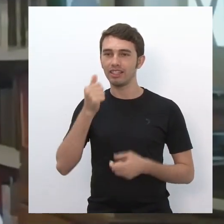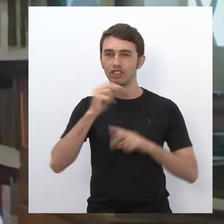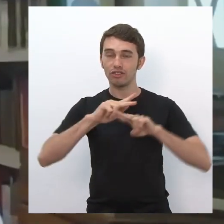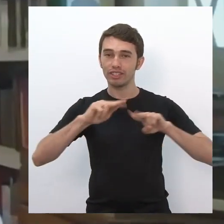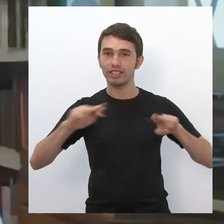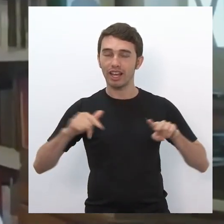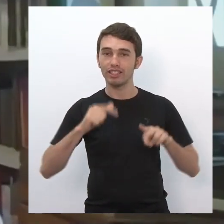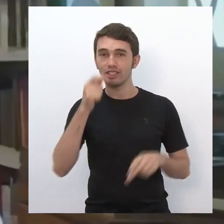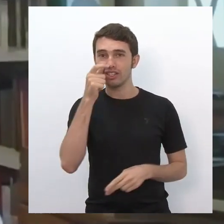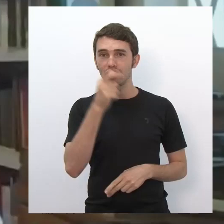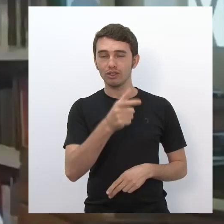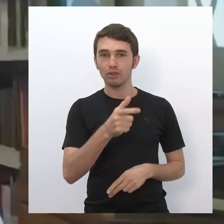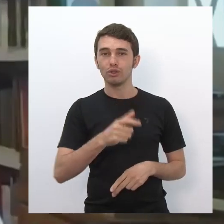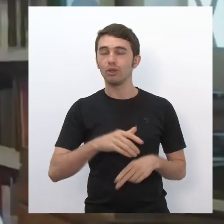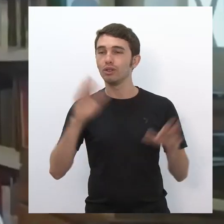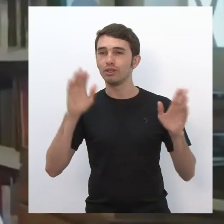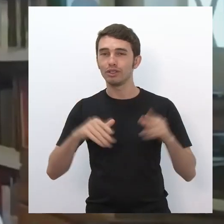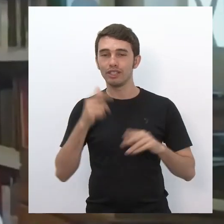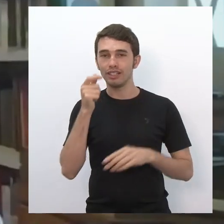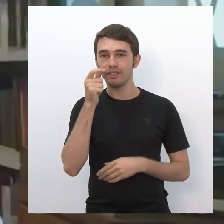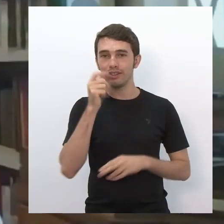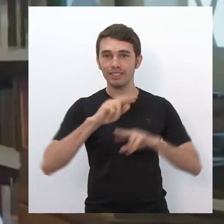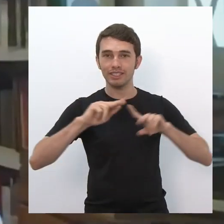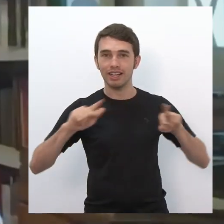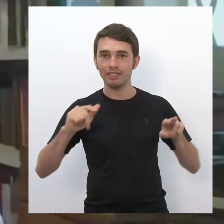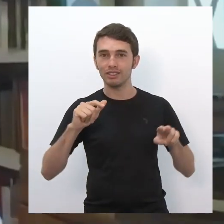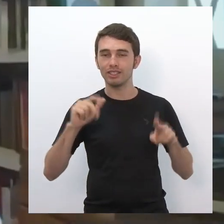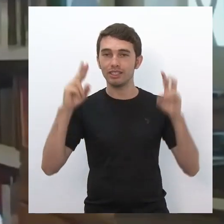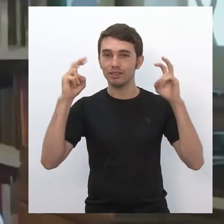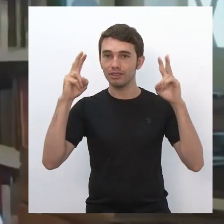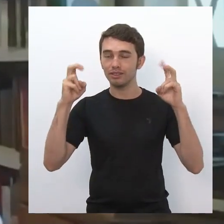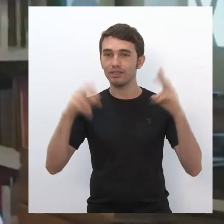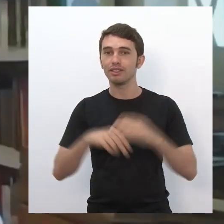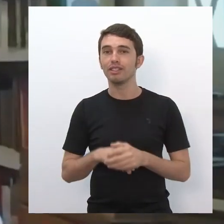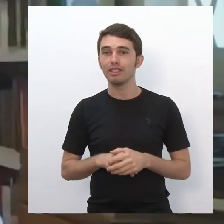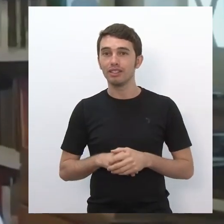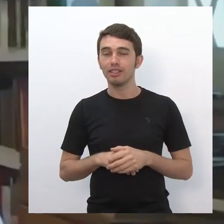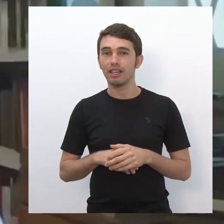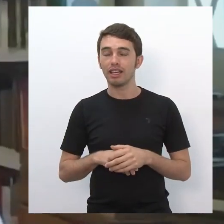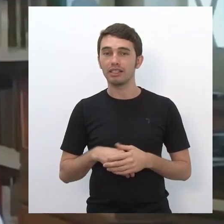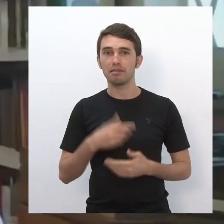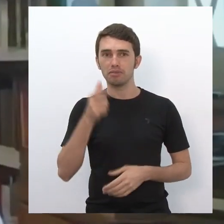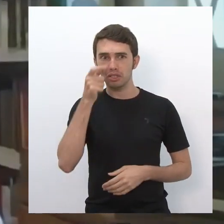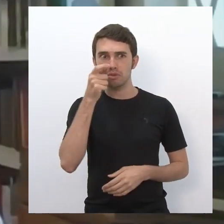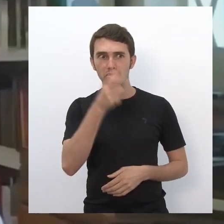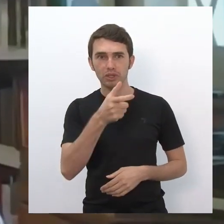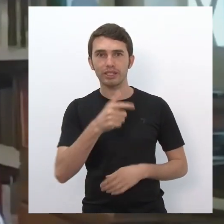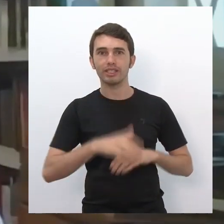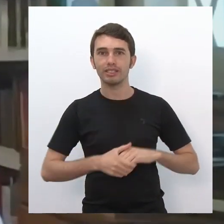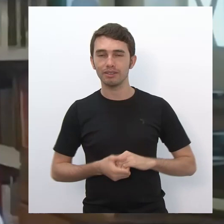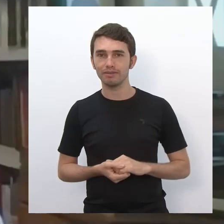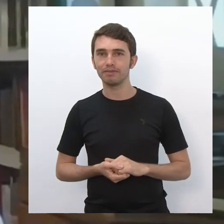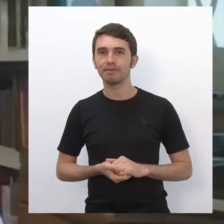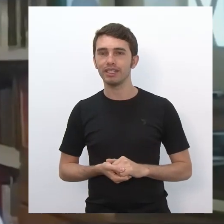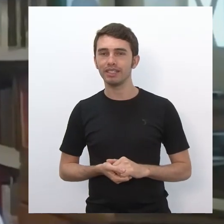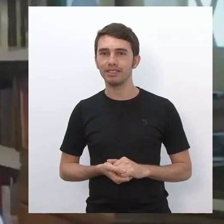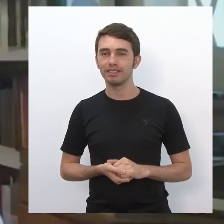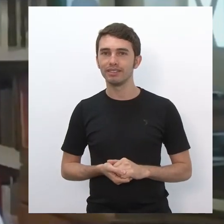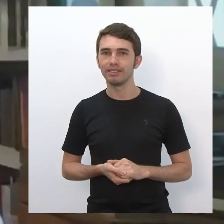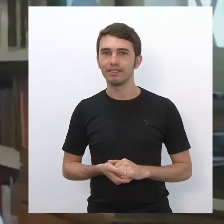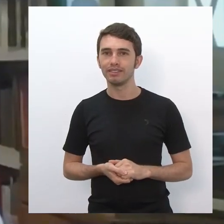e a relação dessas bibliotecas com seus territórios, que chamou muito a atenção